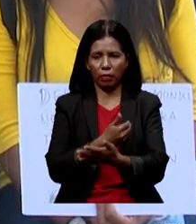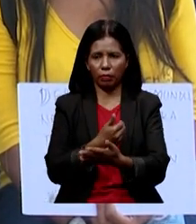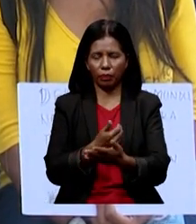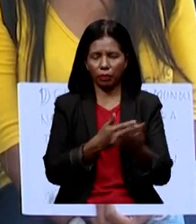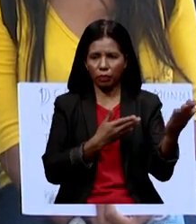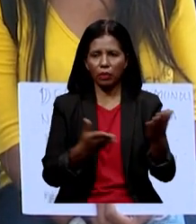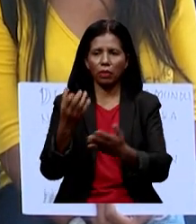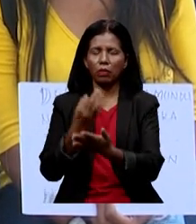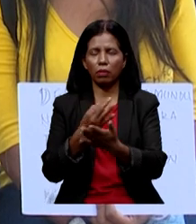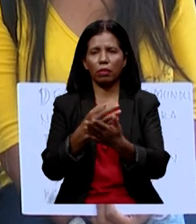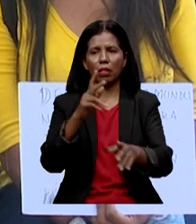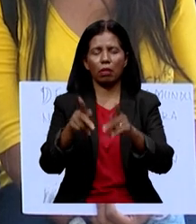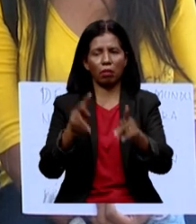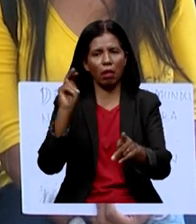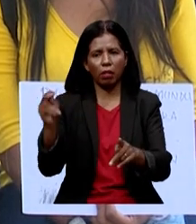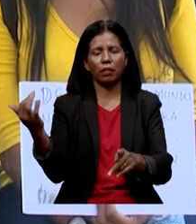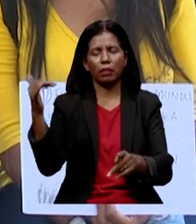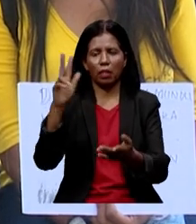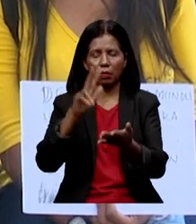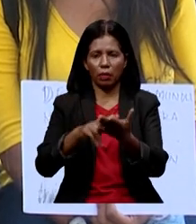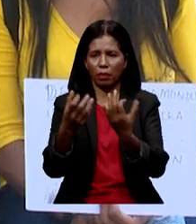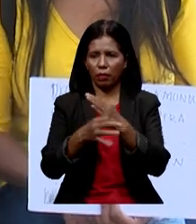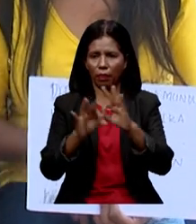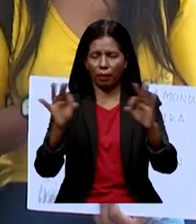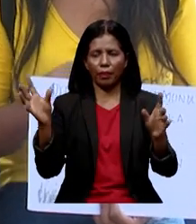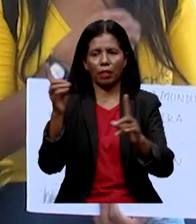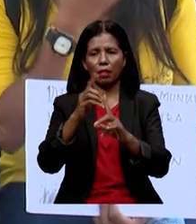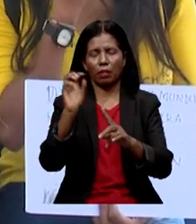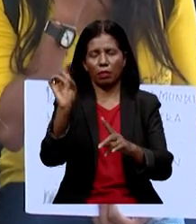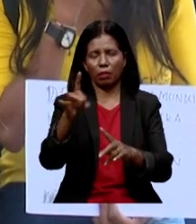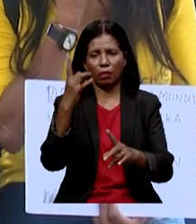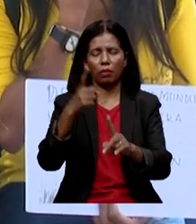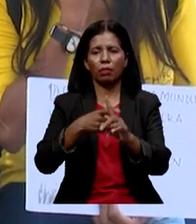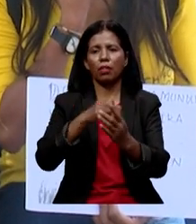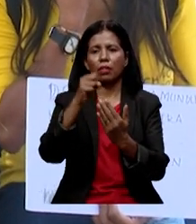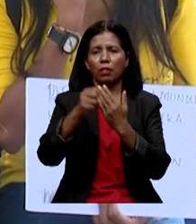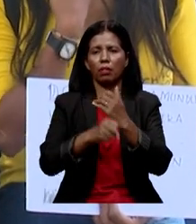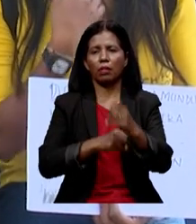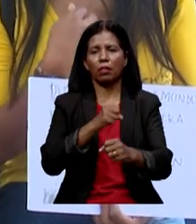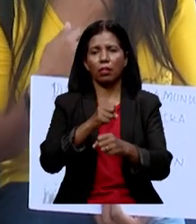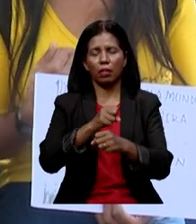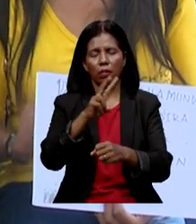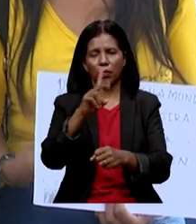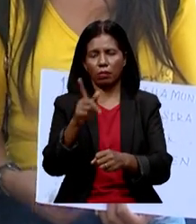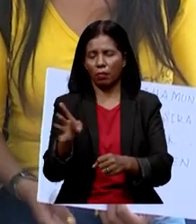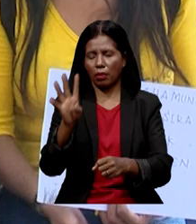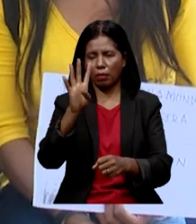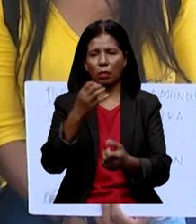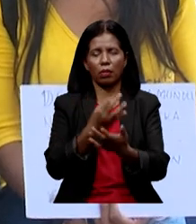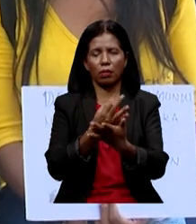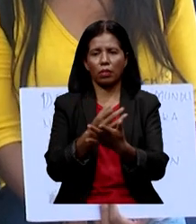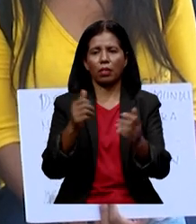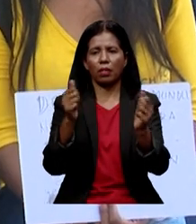lori osan povunian nebe sira prova tia ona ia loron sanur sinualu fulan setembro tinan rihun ruar onur sinhat komandante